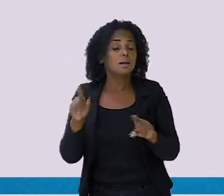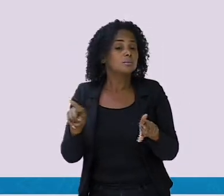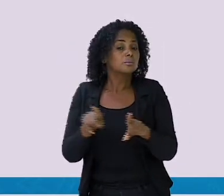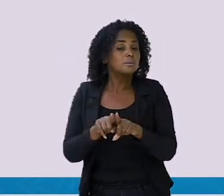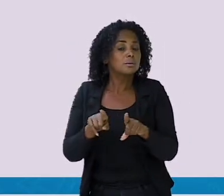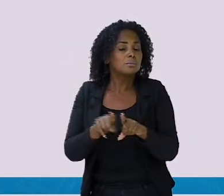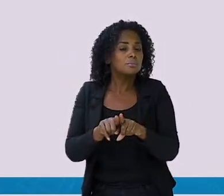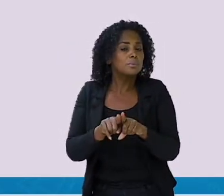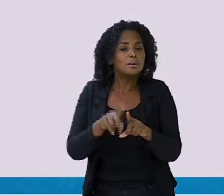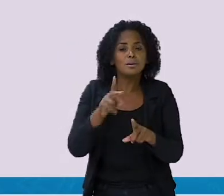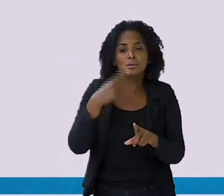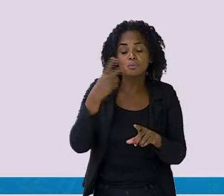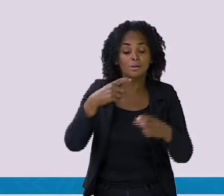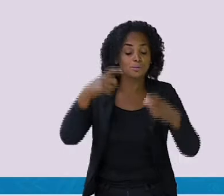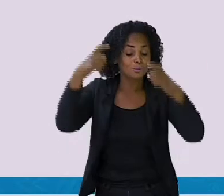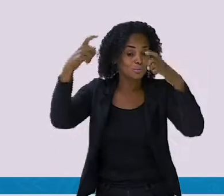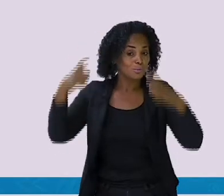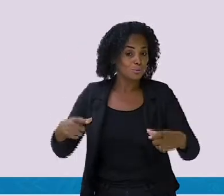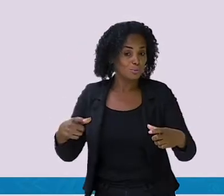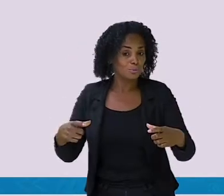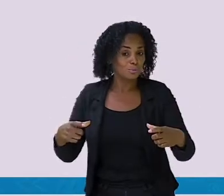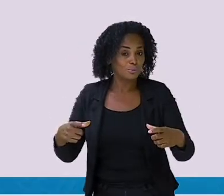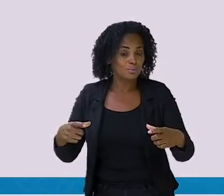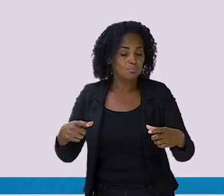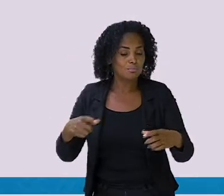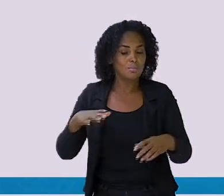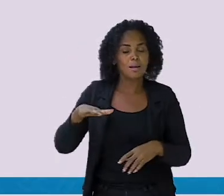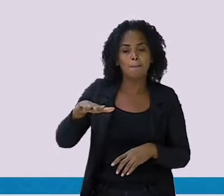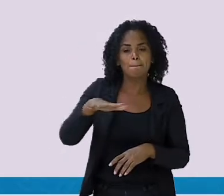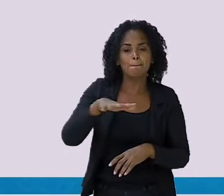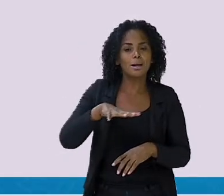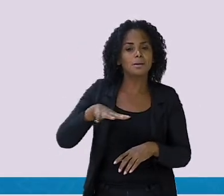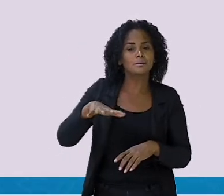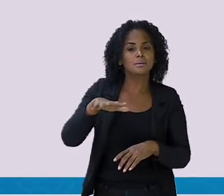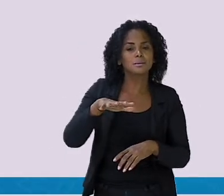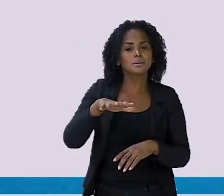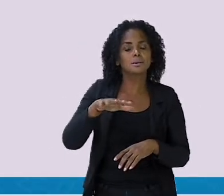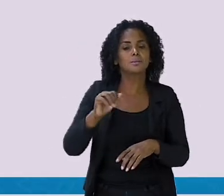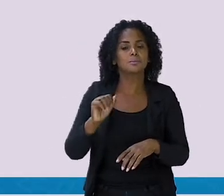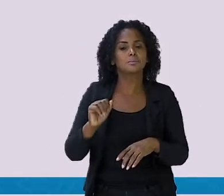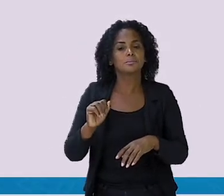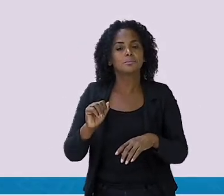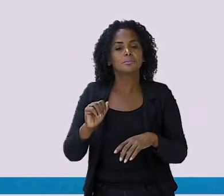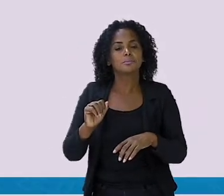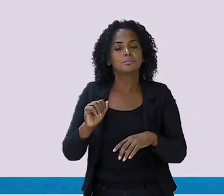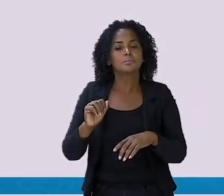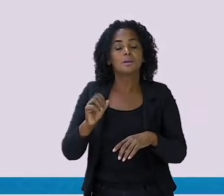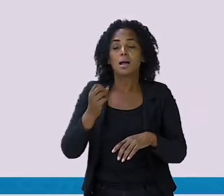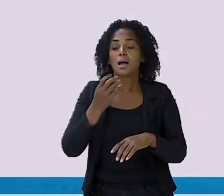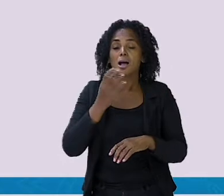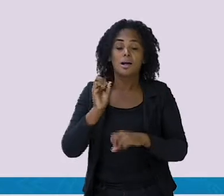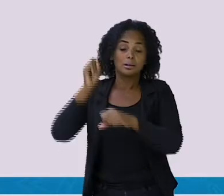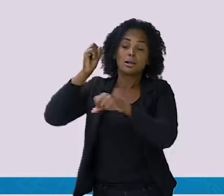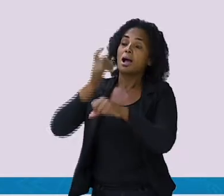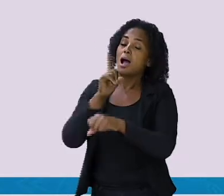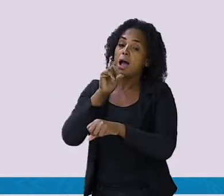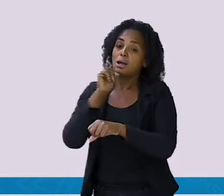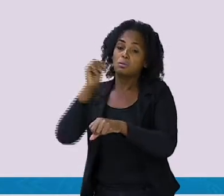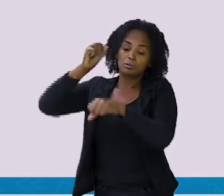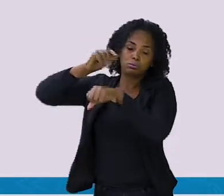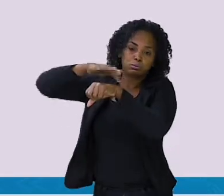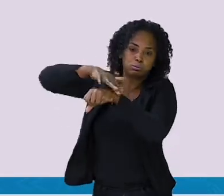comum. Por que ele é comum? Porque ele tem a característica de ser simples, de